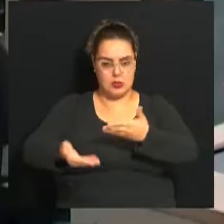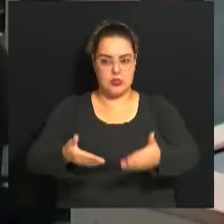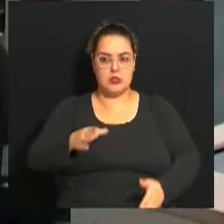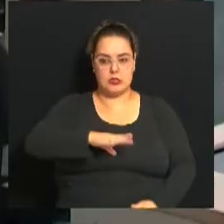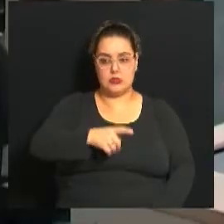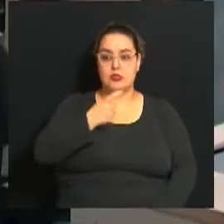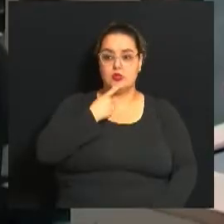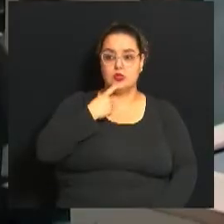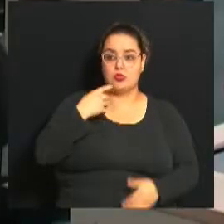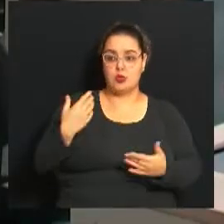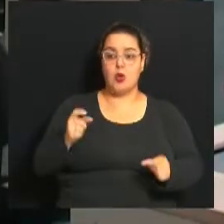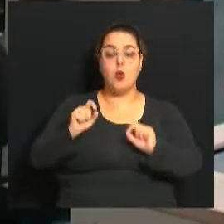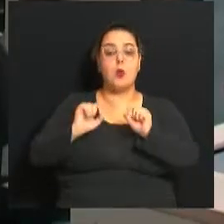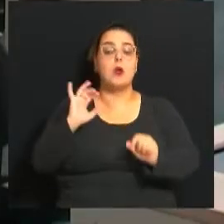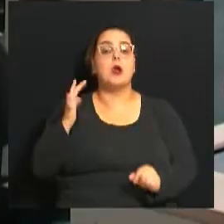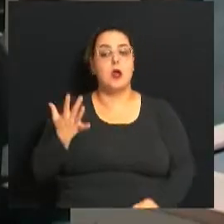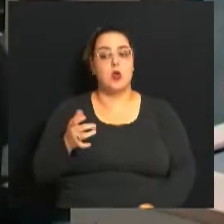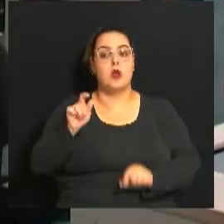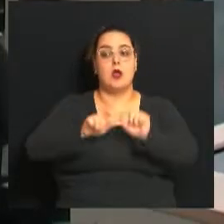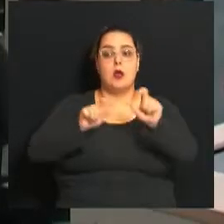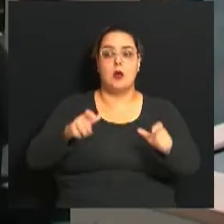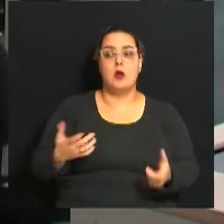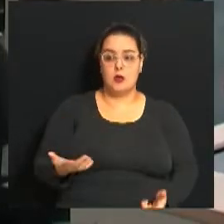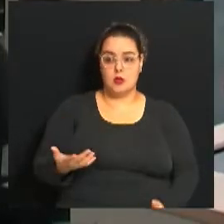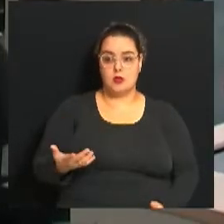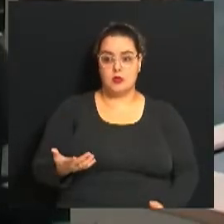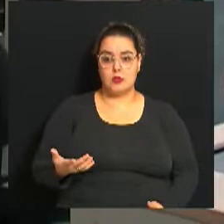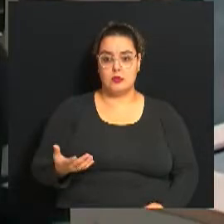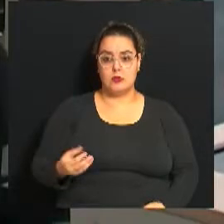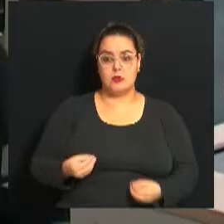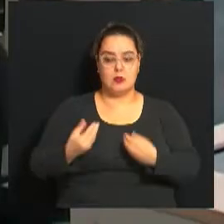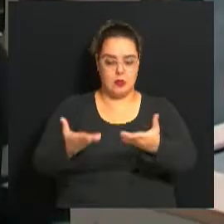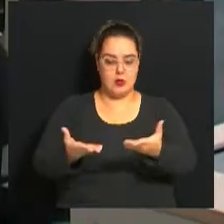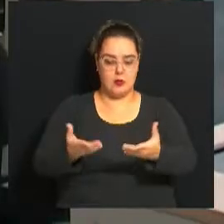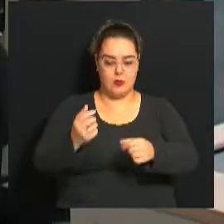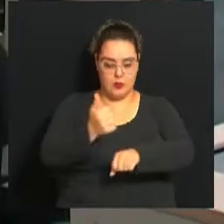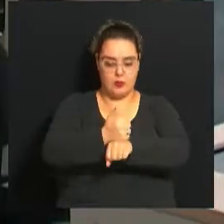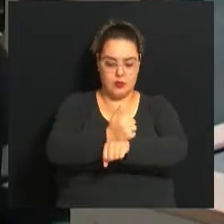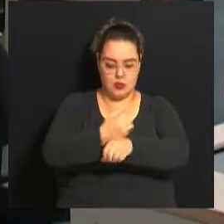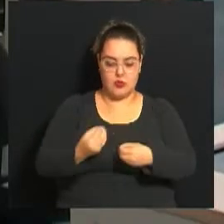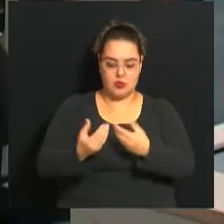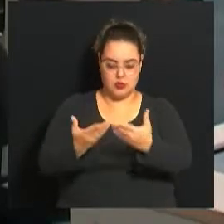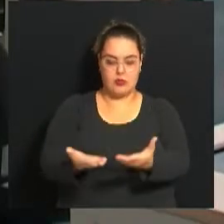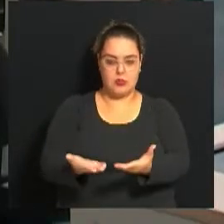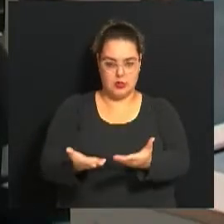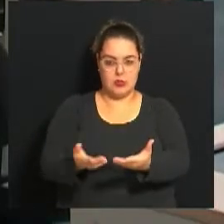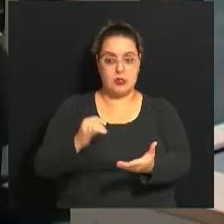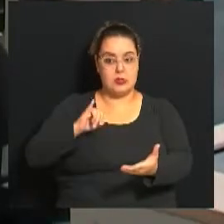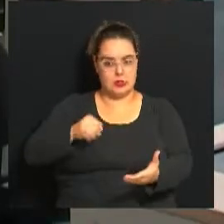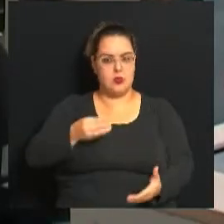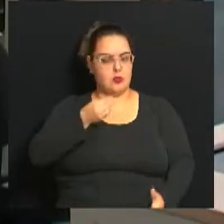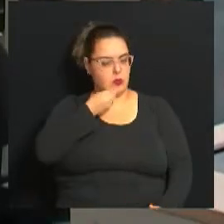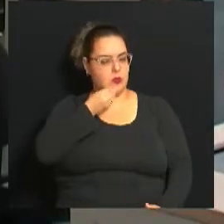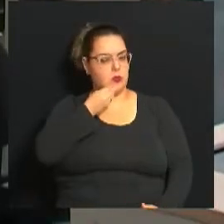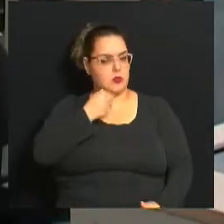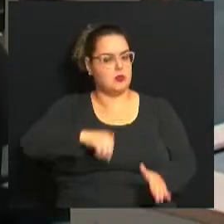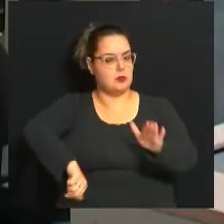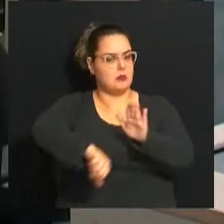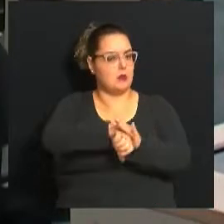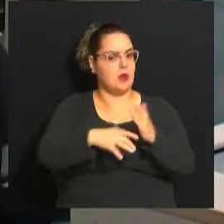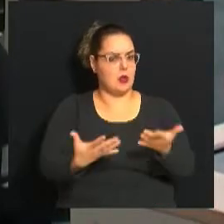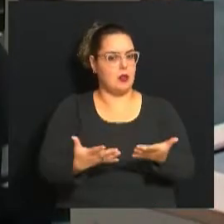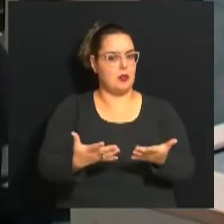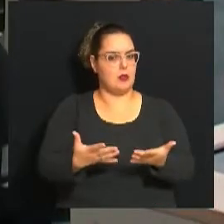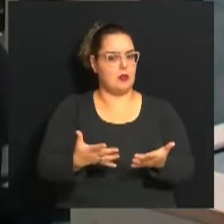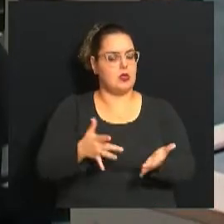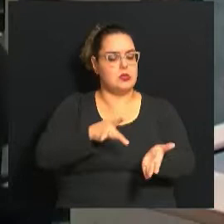que acontece? As pessoas, com essa questão de entregadores, as pessoas estão tendo muito oportunistas. As pessoas estão se disfarçando,